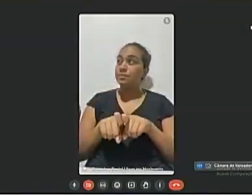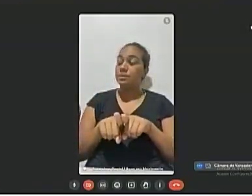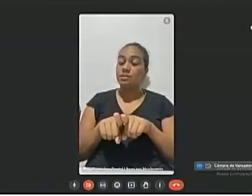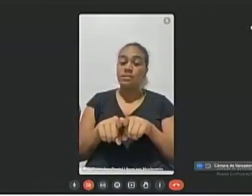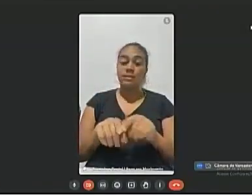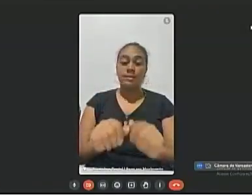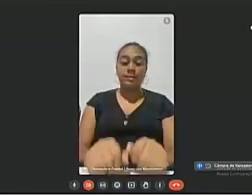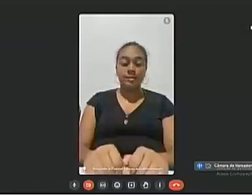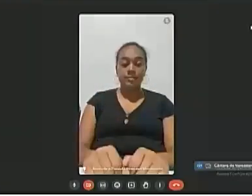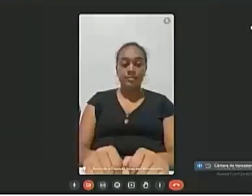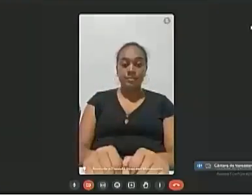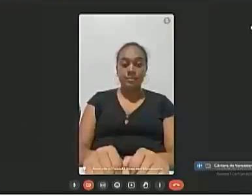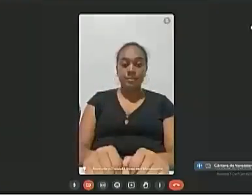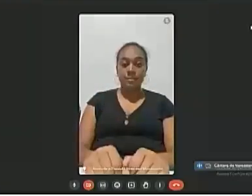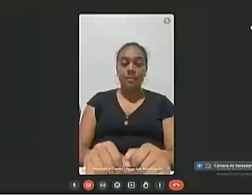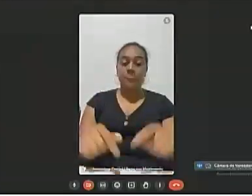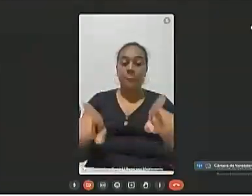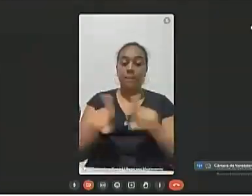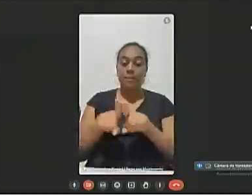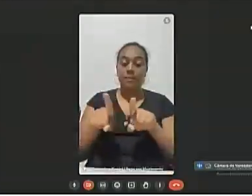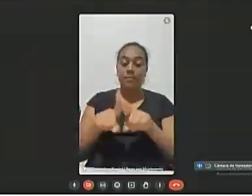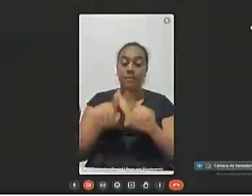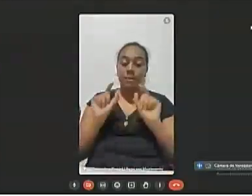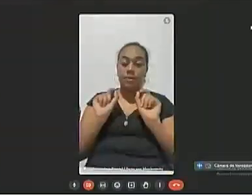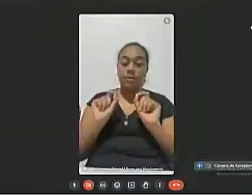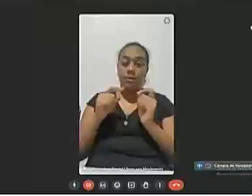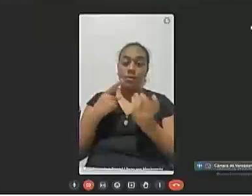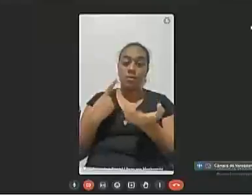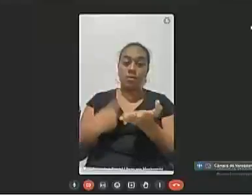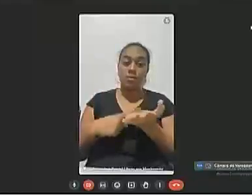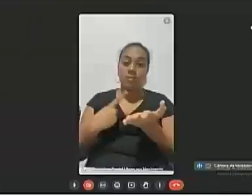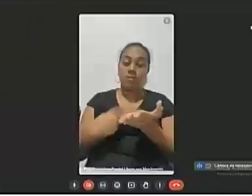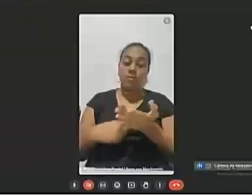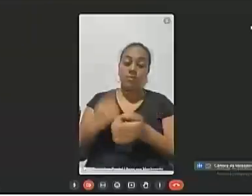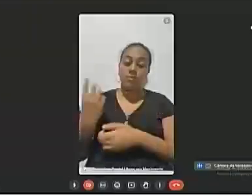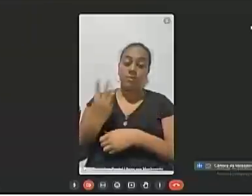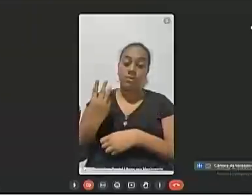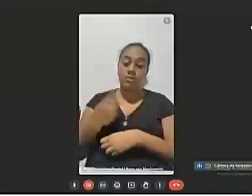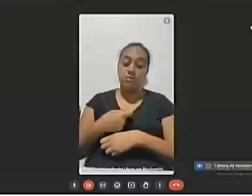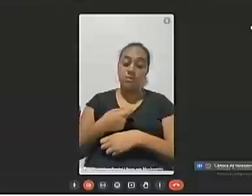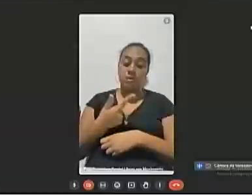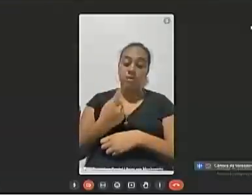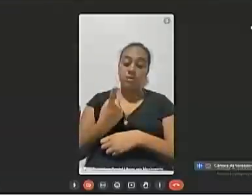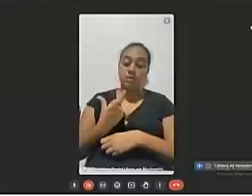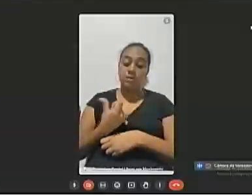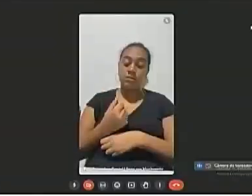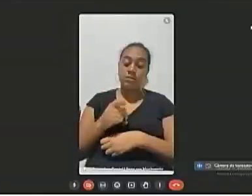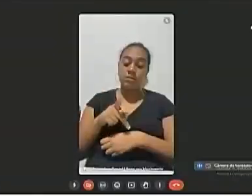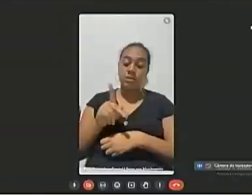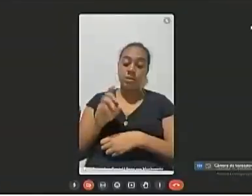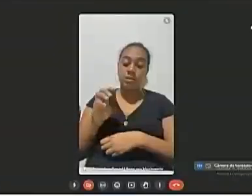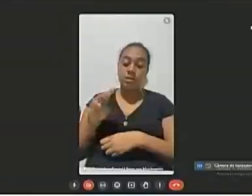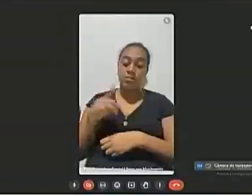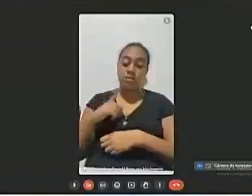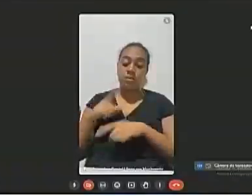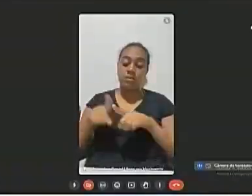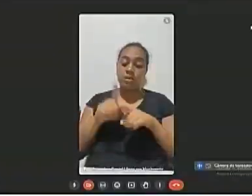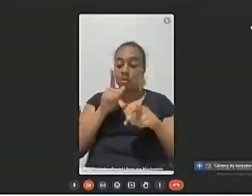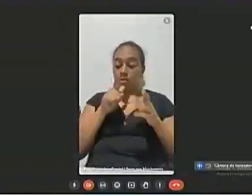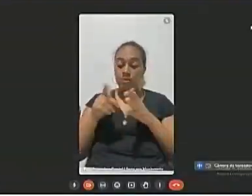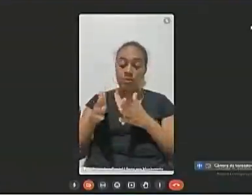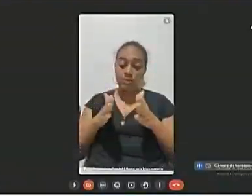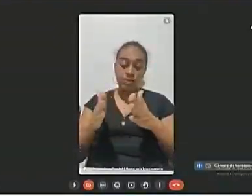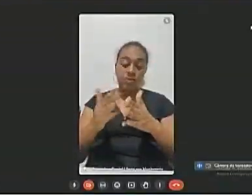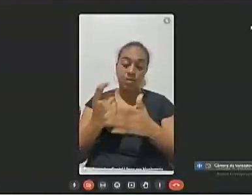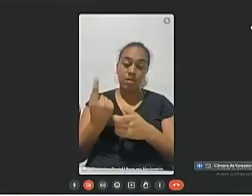junto. E também combinamos os 3 canais, ou seja, quase 16 quilômetros de canal paralelo no rio aqui,